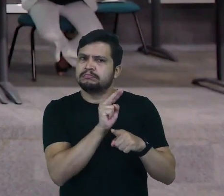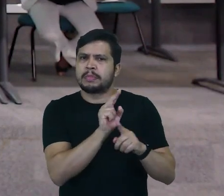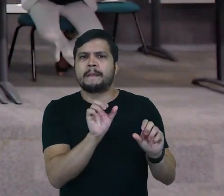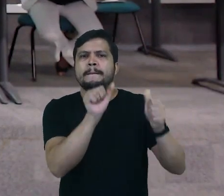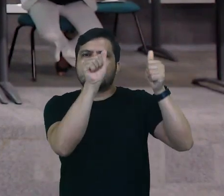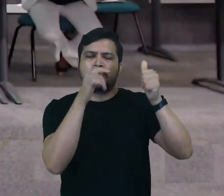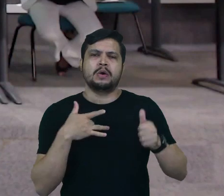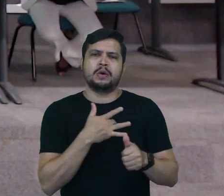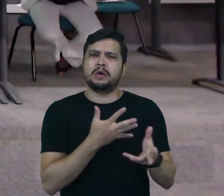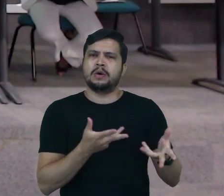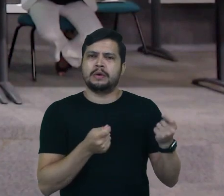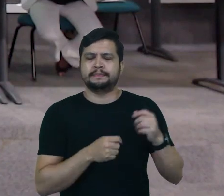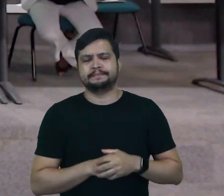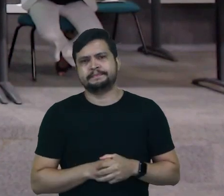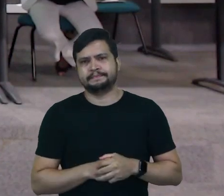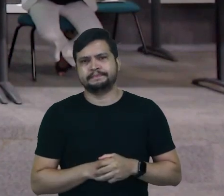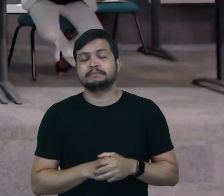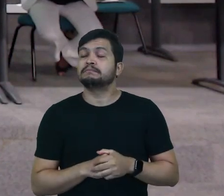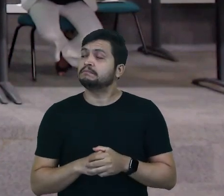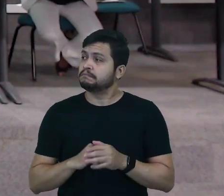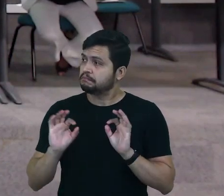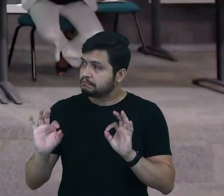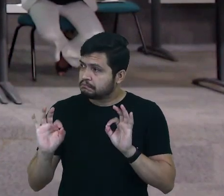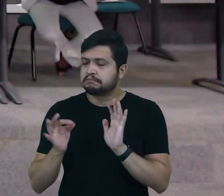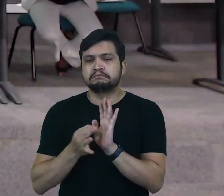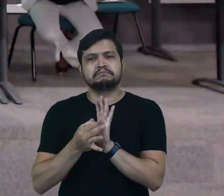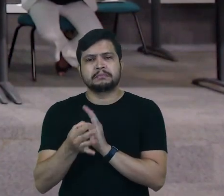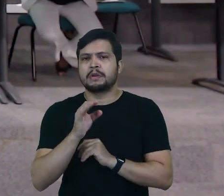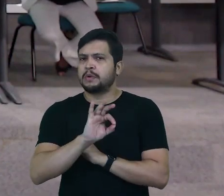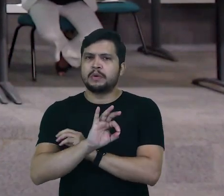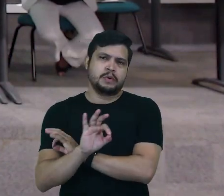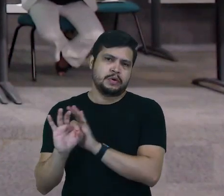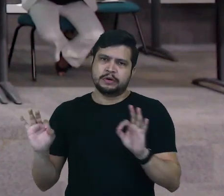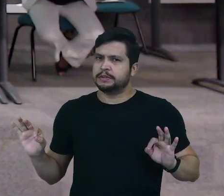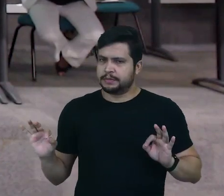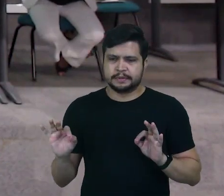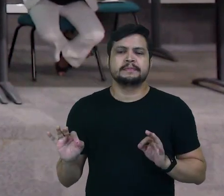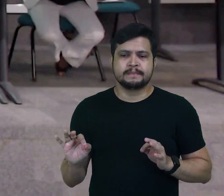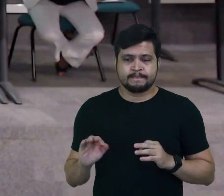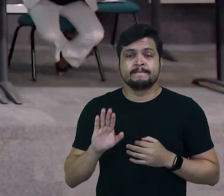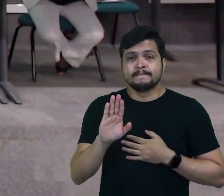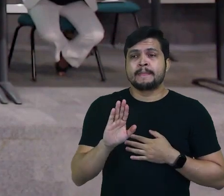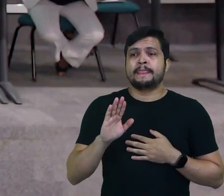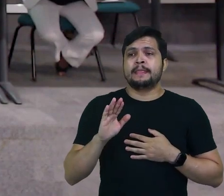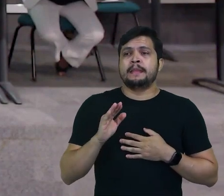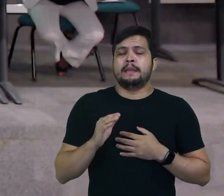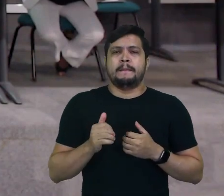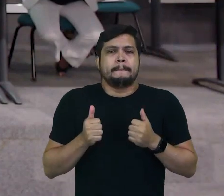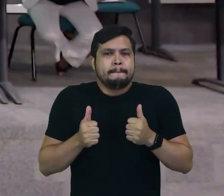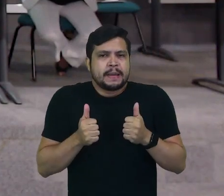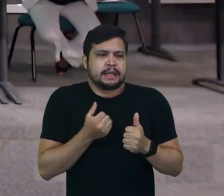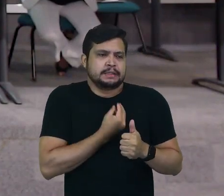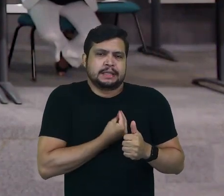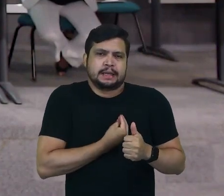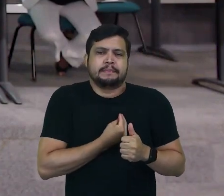Excelente consideração, muito bom mesmo. Bem-estar é o que eu falo, de você usar, da gente